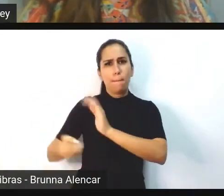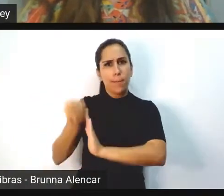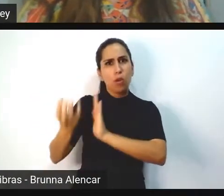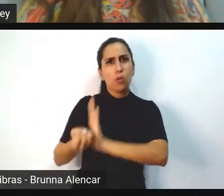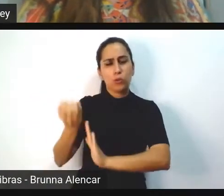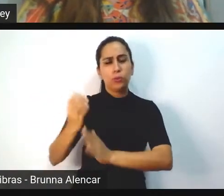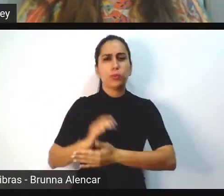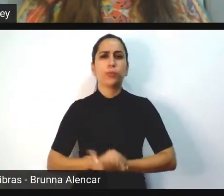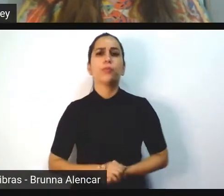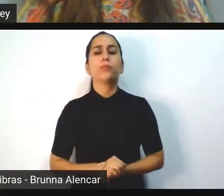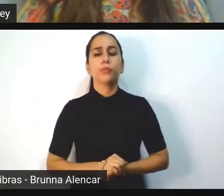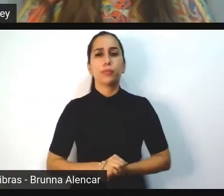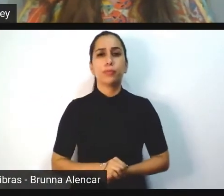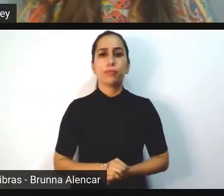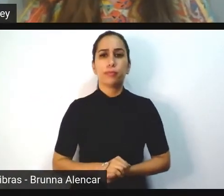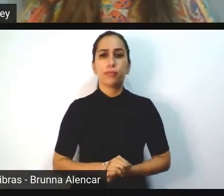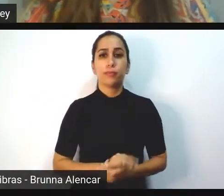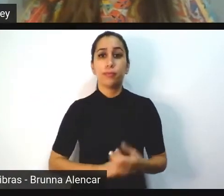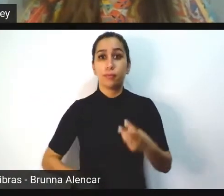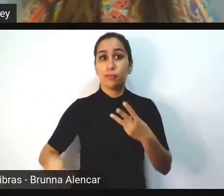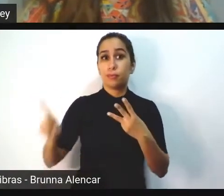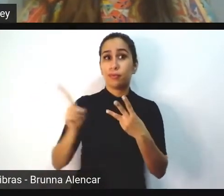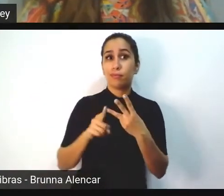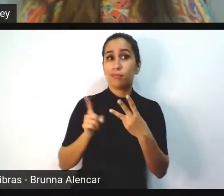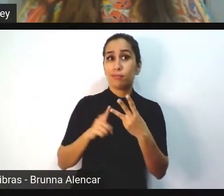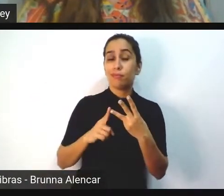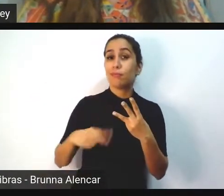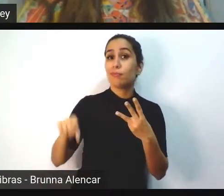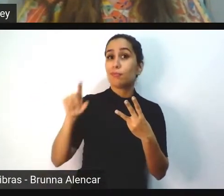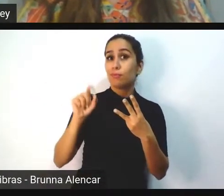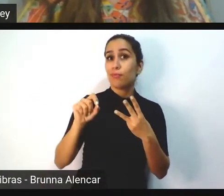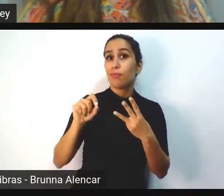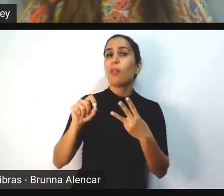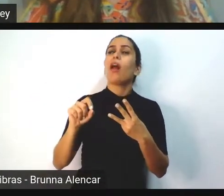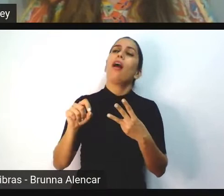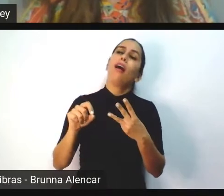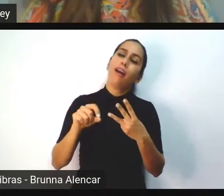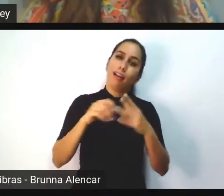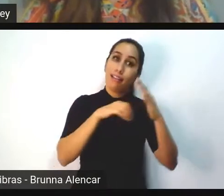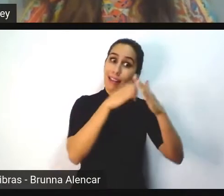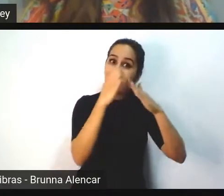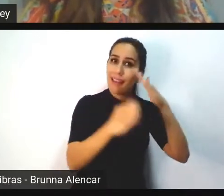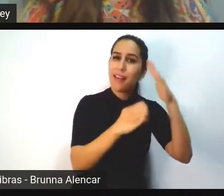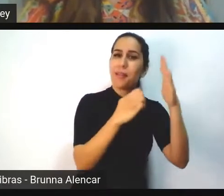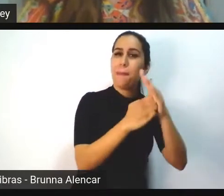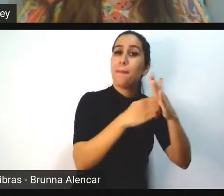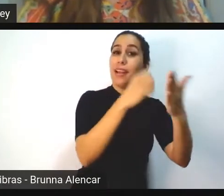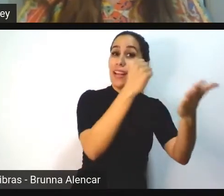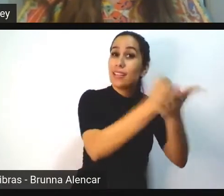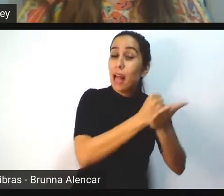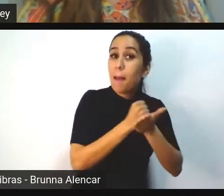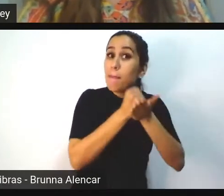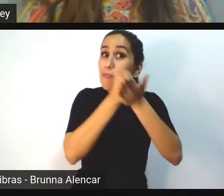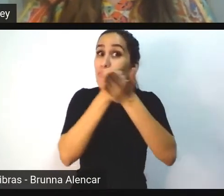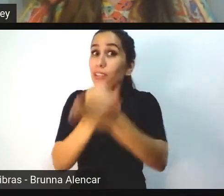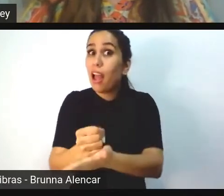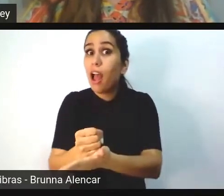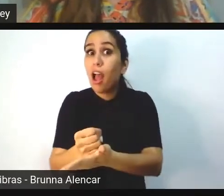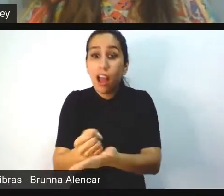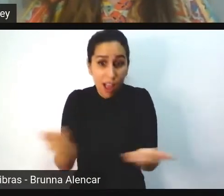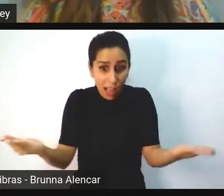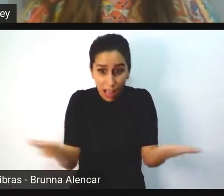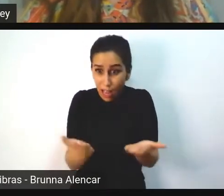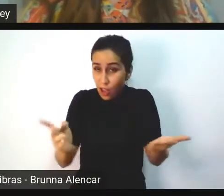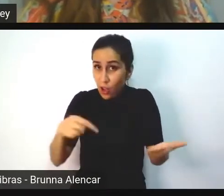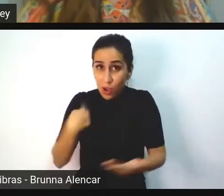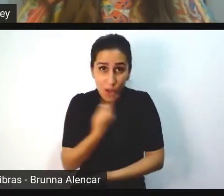melhorar, certo? E um terceiro aspecto, que é o apoio institucional, o que está sendo feito agora, né? Às vezes a gente não tem como muito controlar